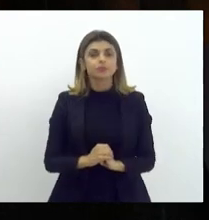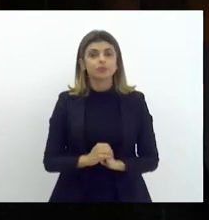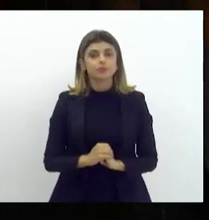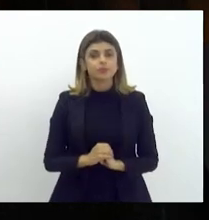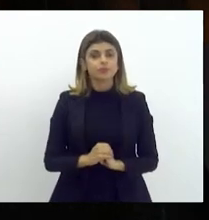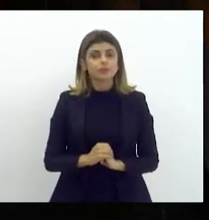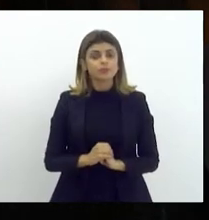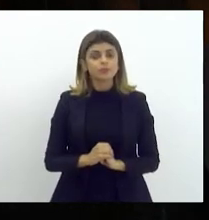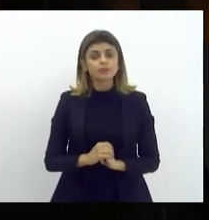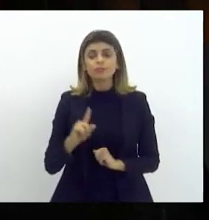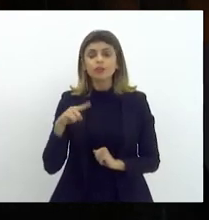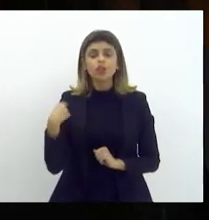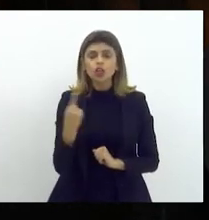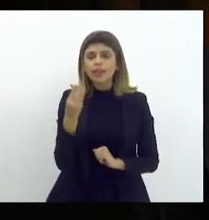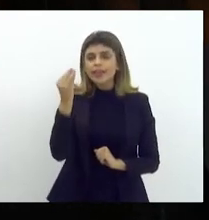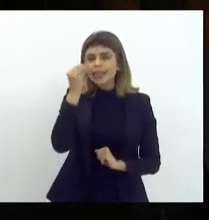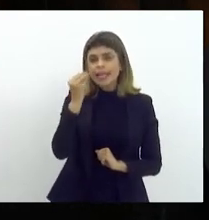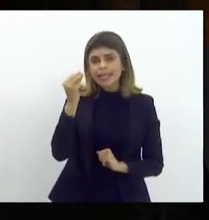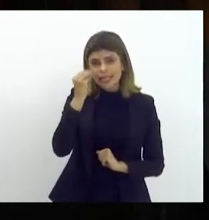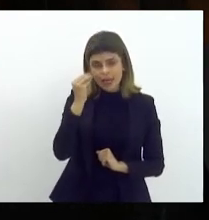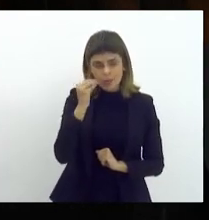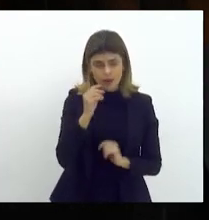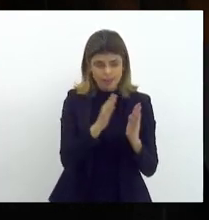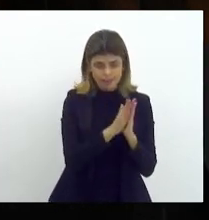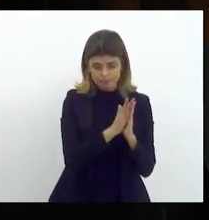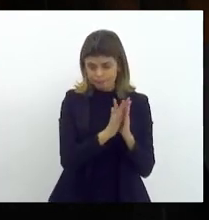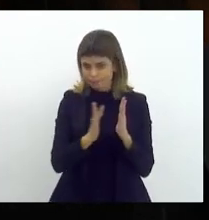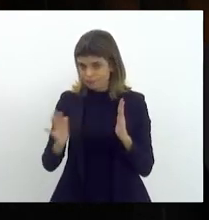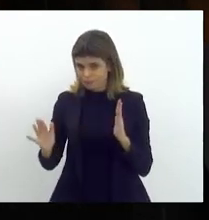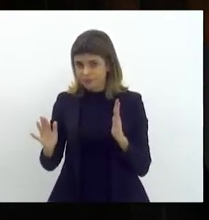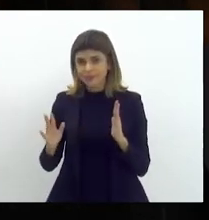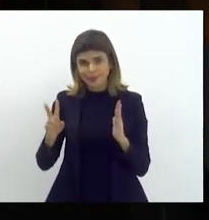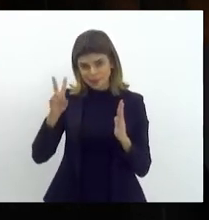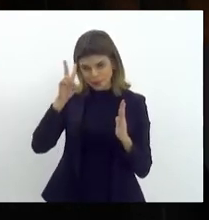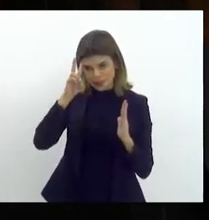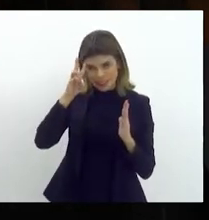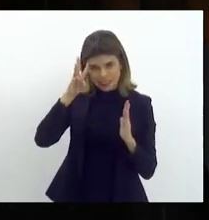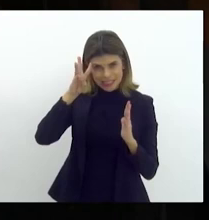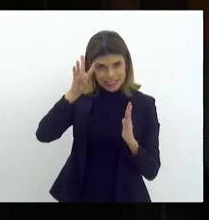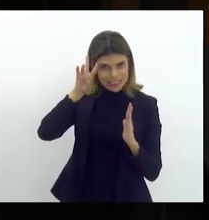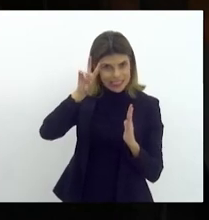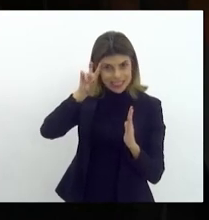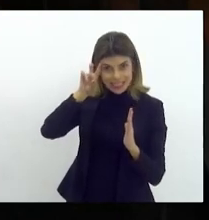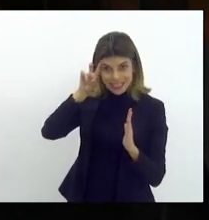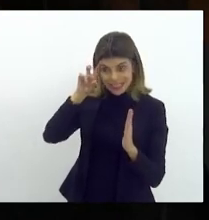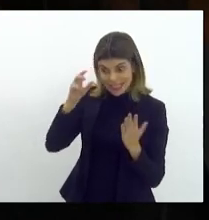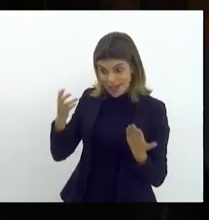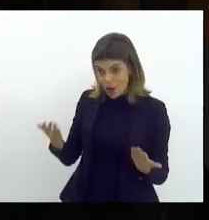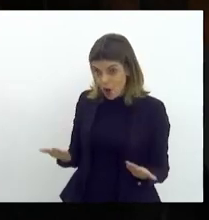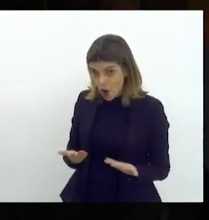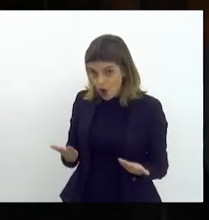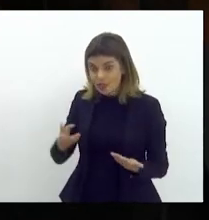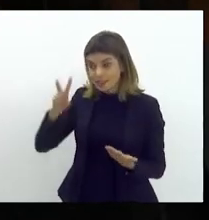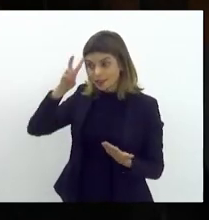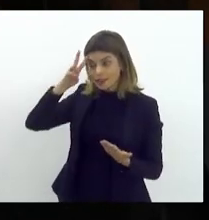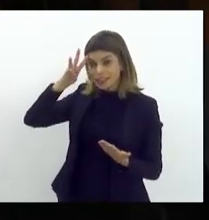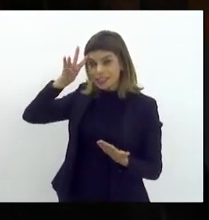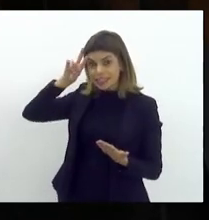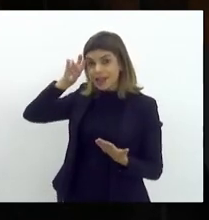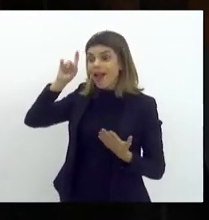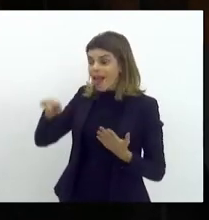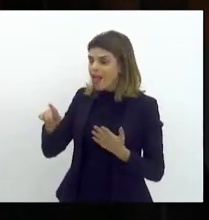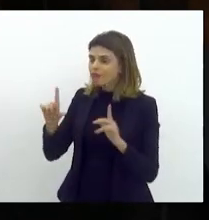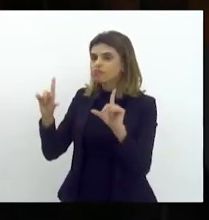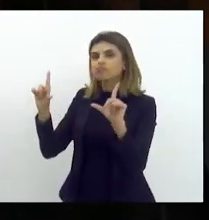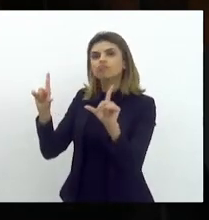o que nós tentamos esse esses dias foi para fazer uma redução de danos